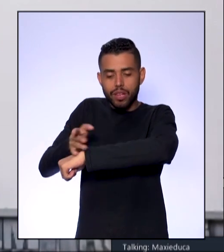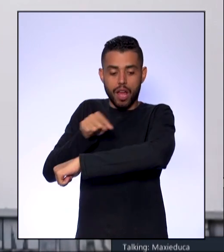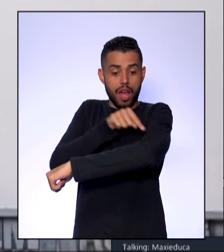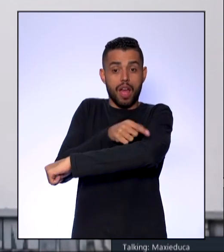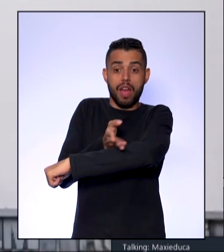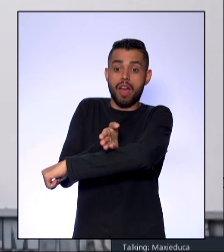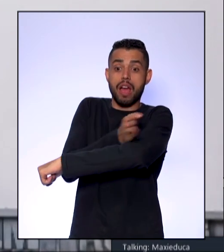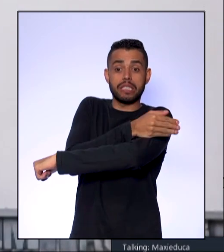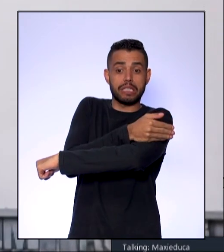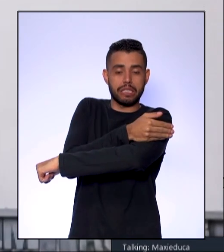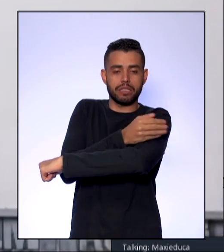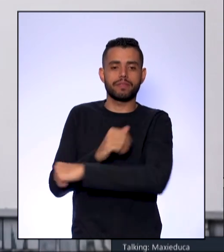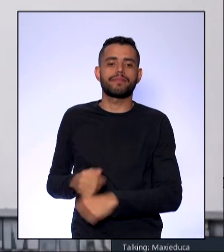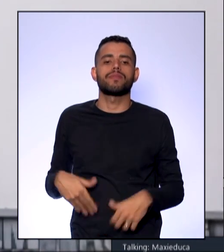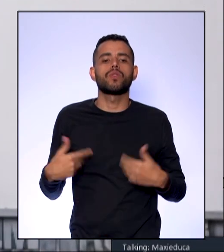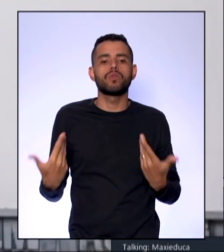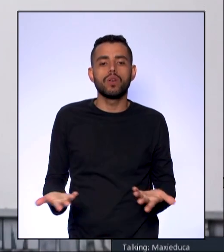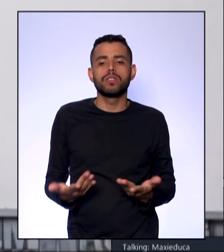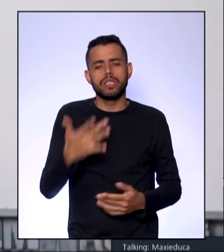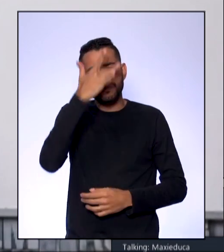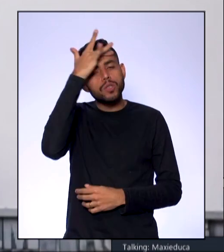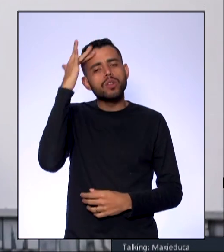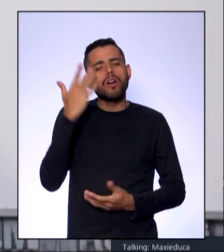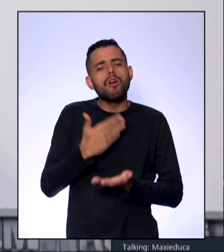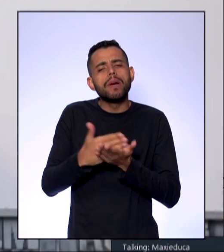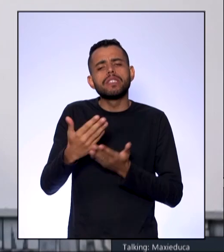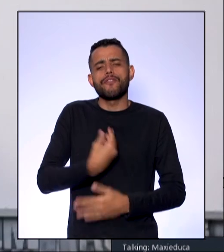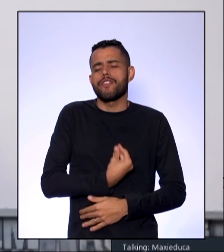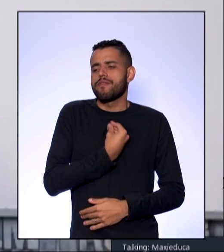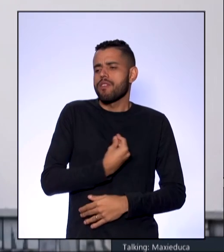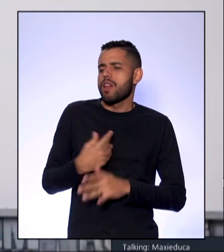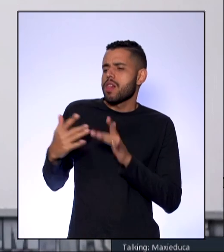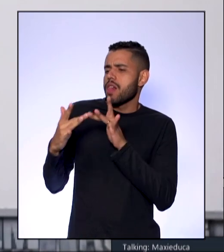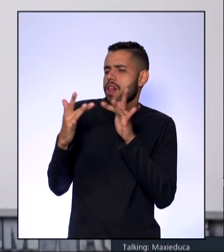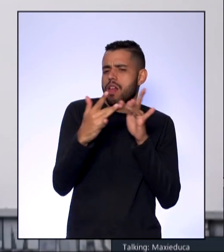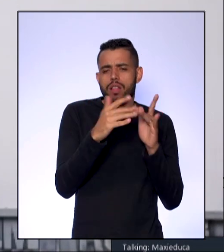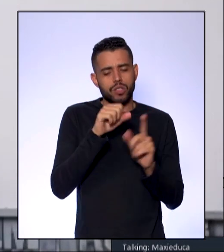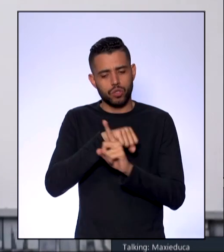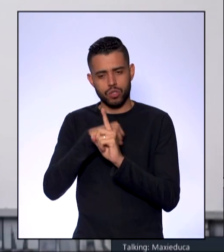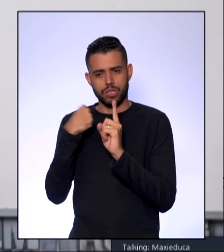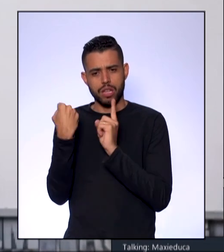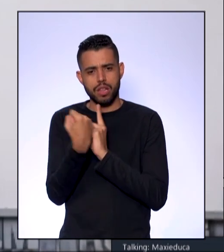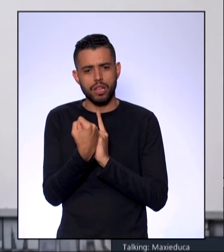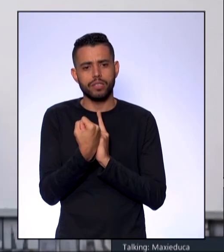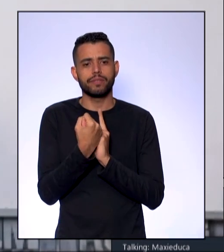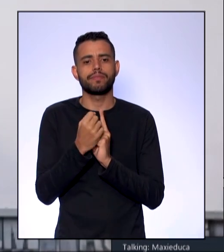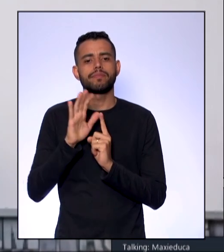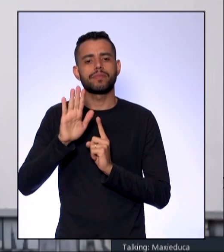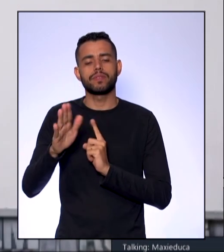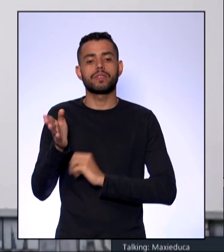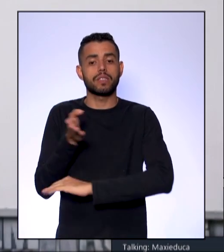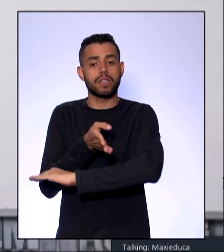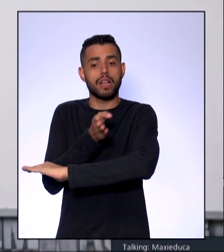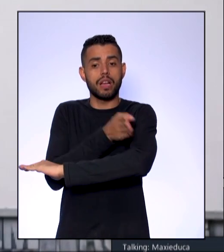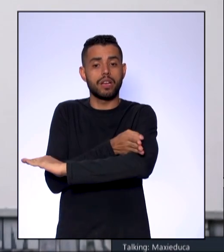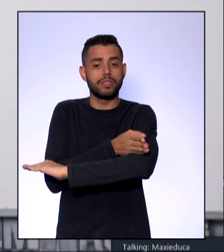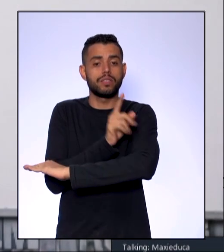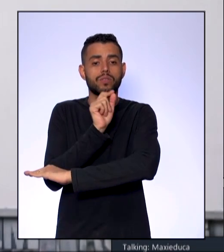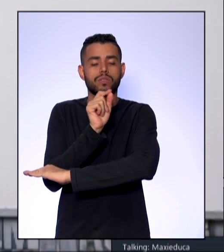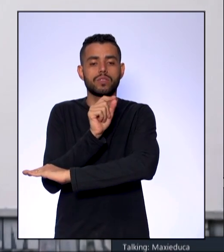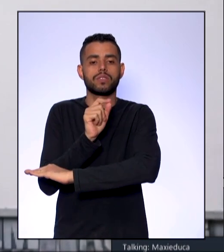começam a ter a vida em coletivo, eu preciso compreender que dentro dessa pré-história eu tenho